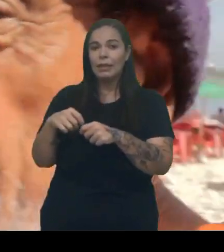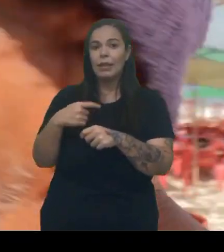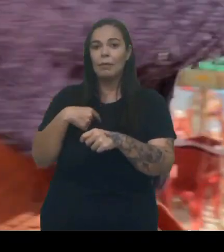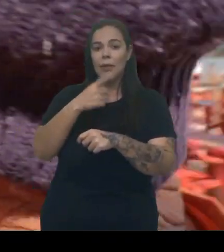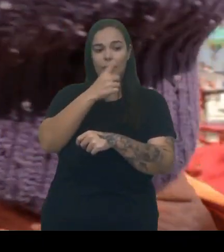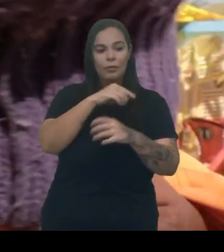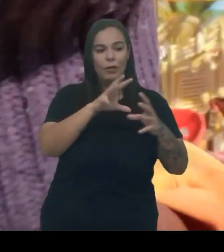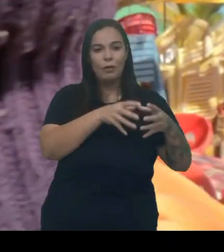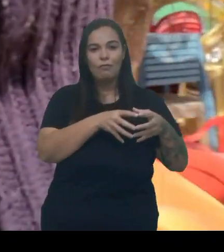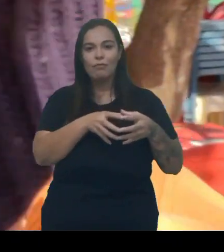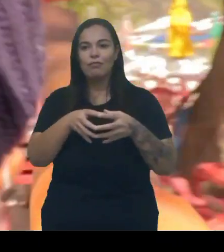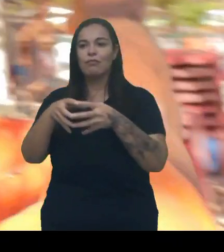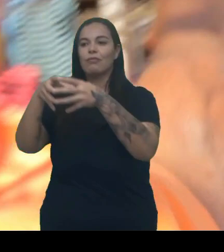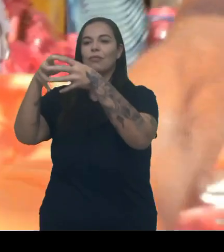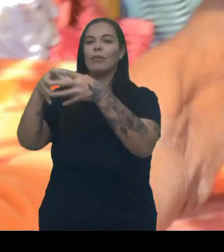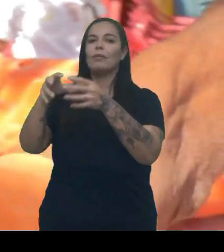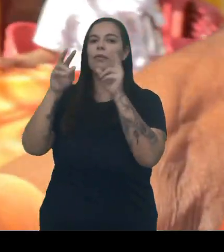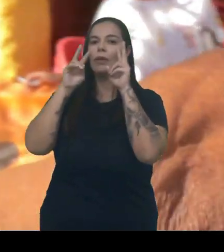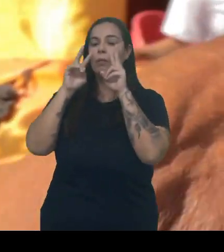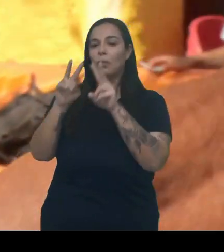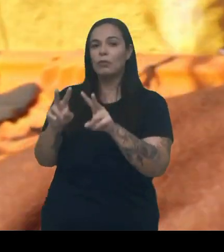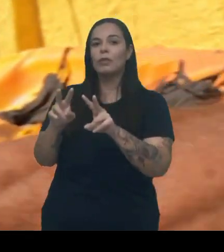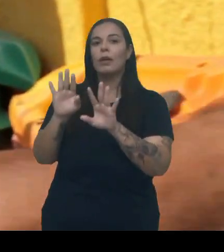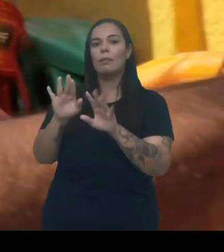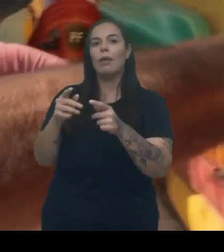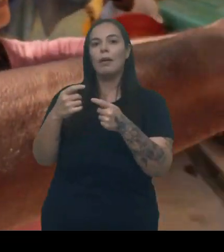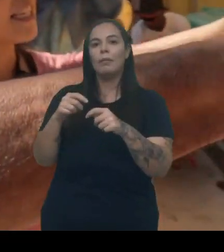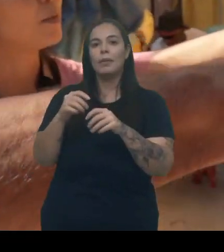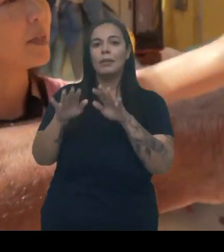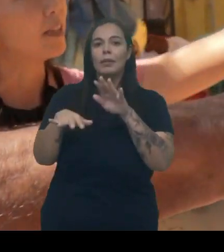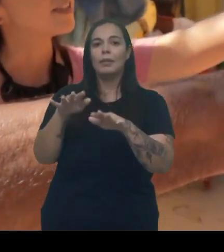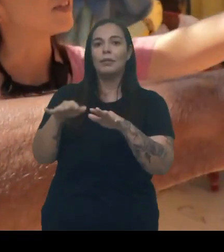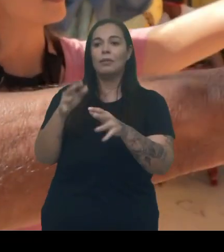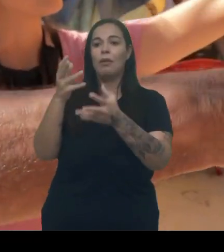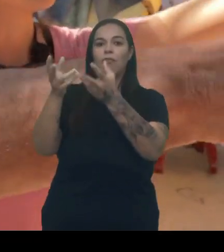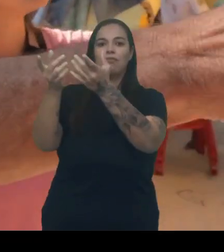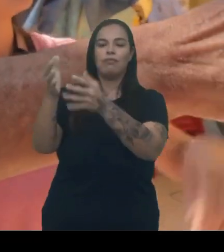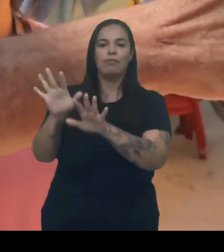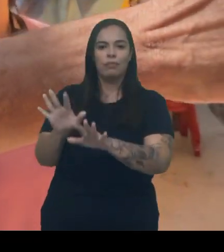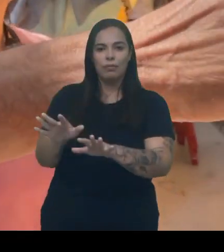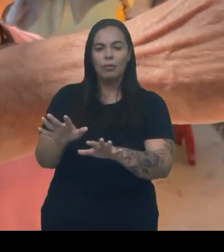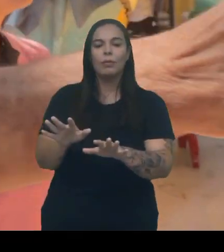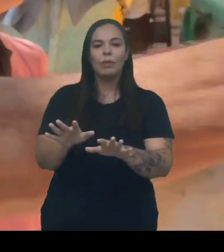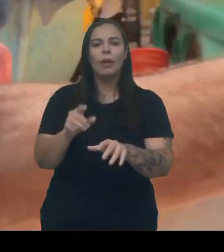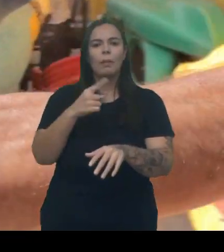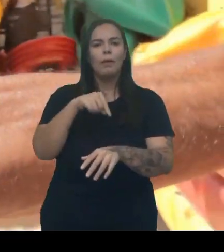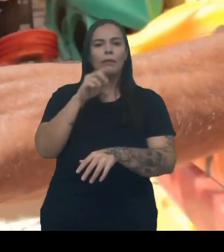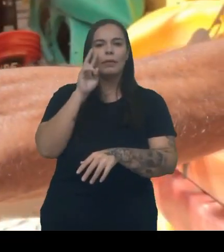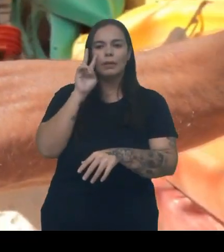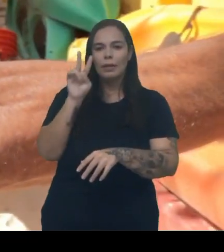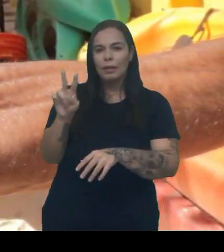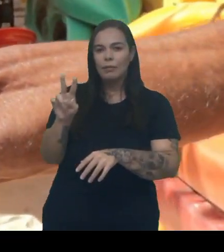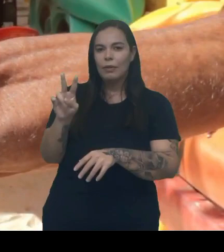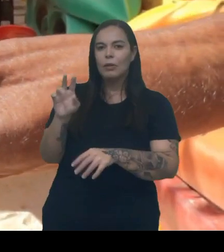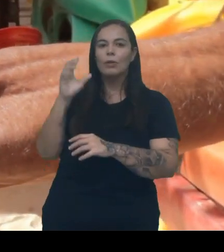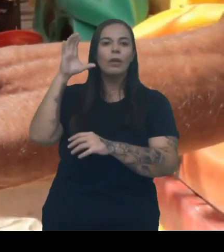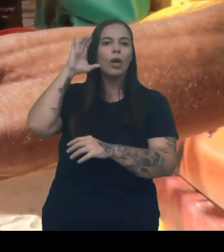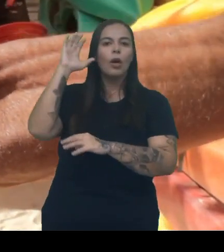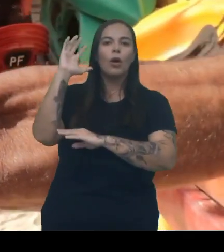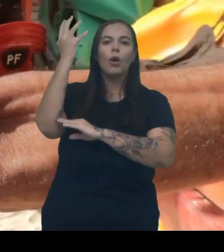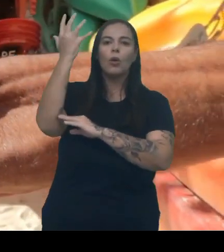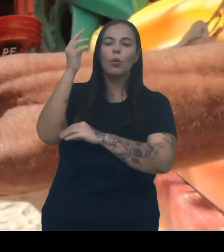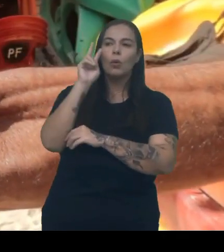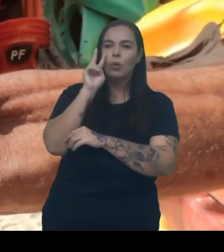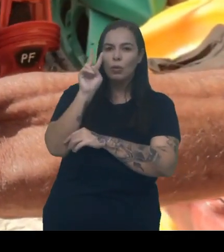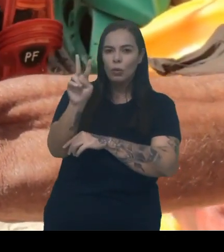para levar até você lá em cima e mostrar como é que era. Se tivesse, era às vezes bem o balão pequenininho. cai ali e cai fogo. Ah. Aqui, você tá vendo um coqueiro